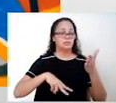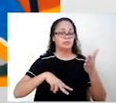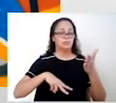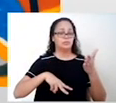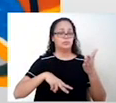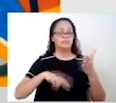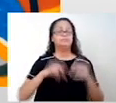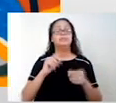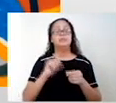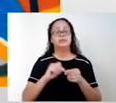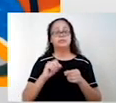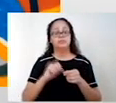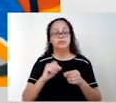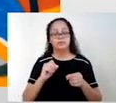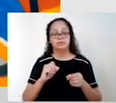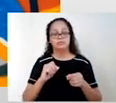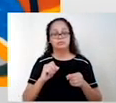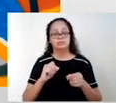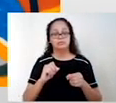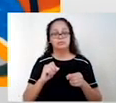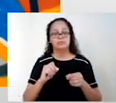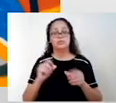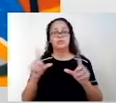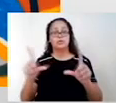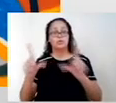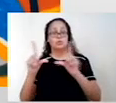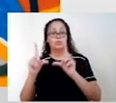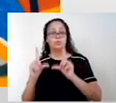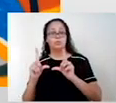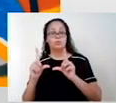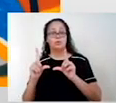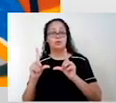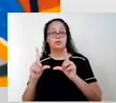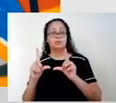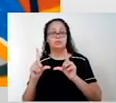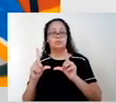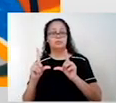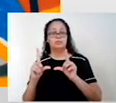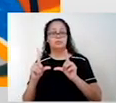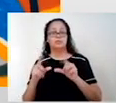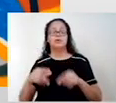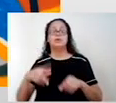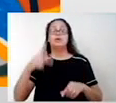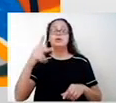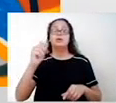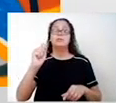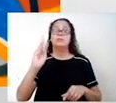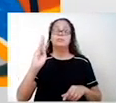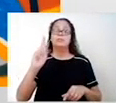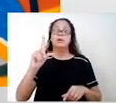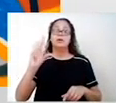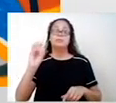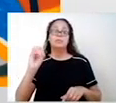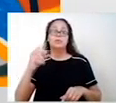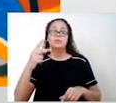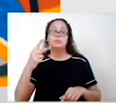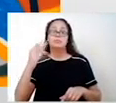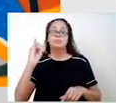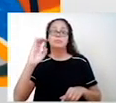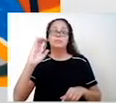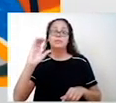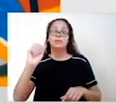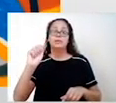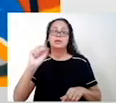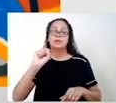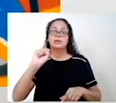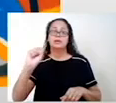nós faremos daqui a pouquinho, temos aqui um quadro do Pablo Picasso, um super pintor espanhol, se